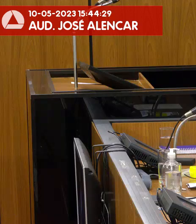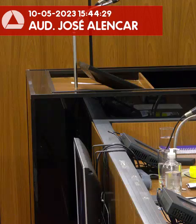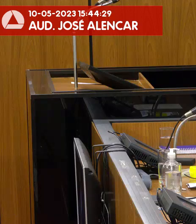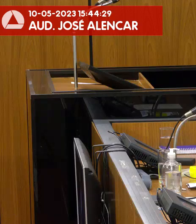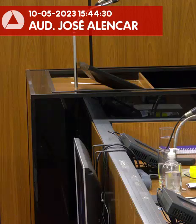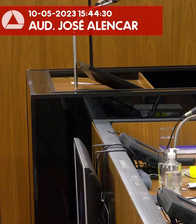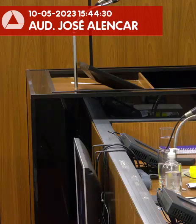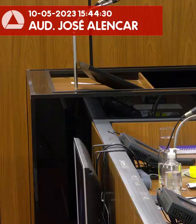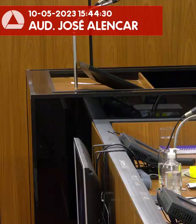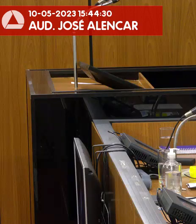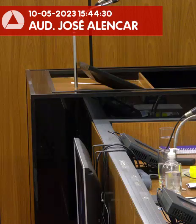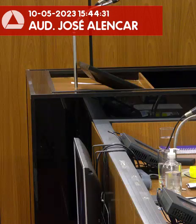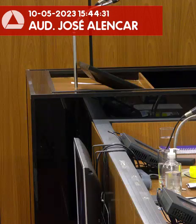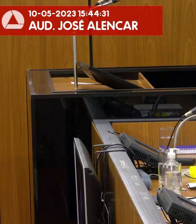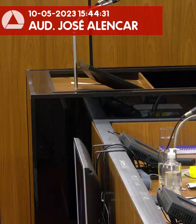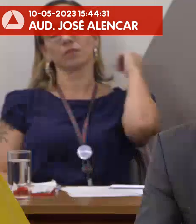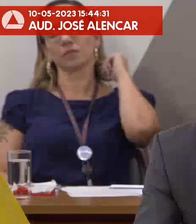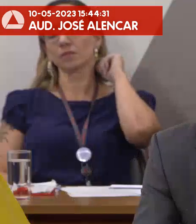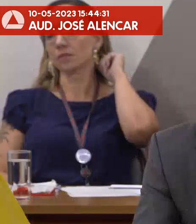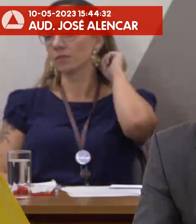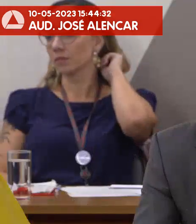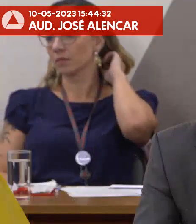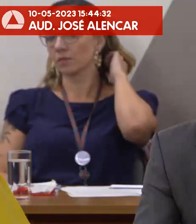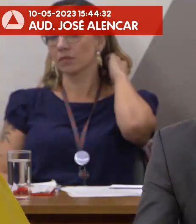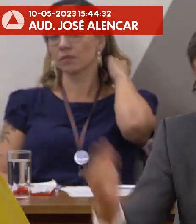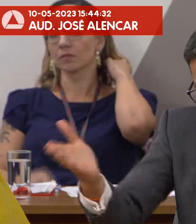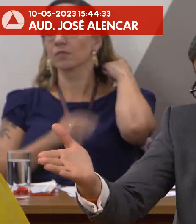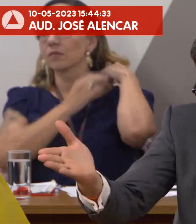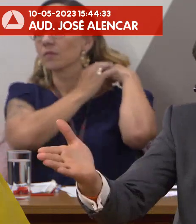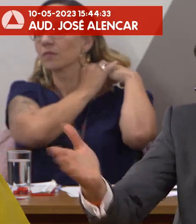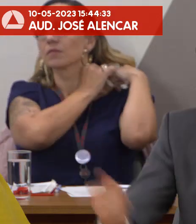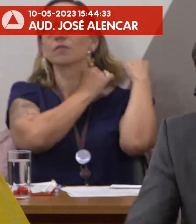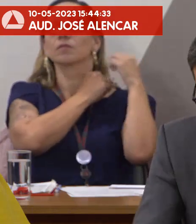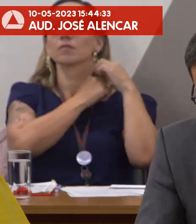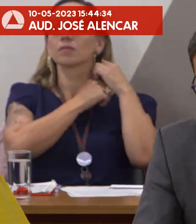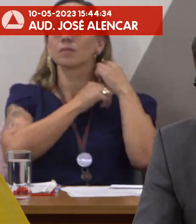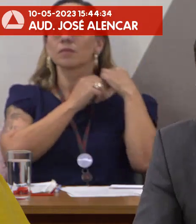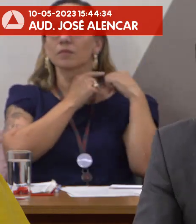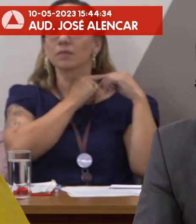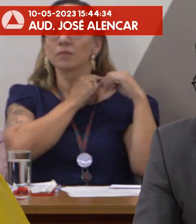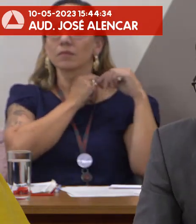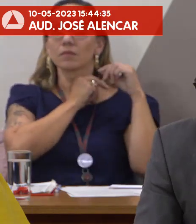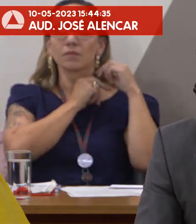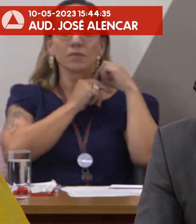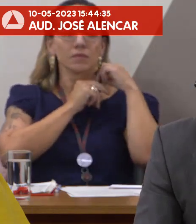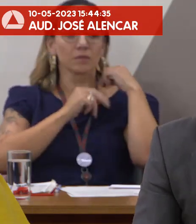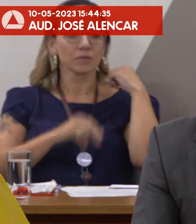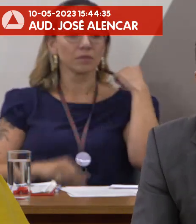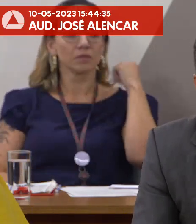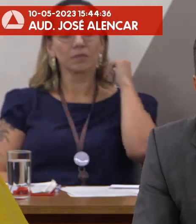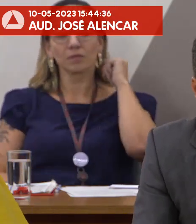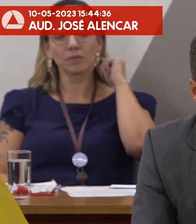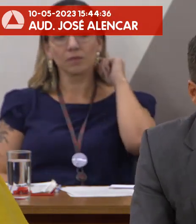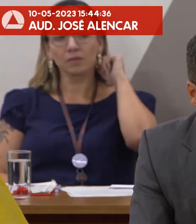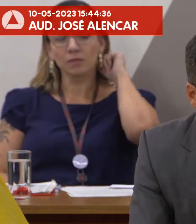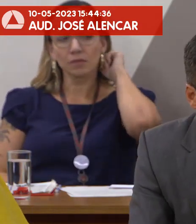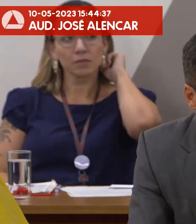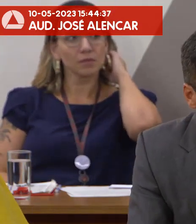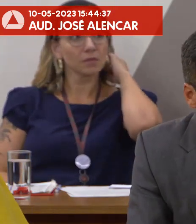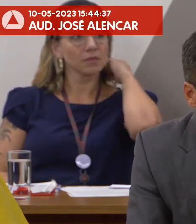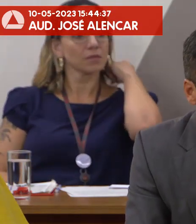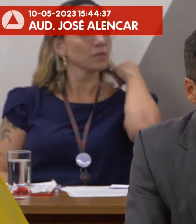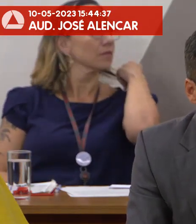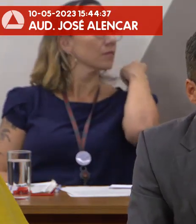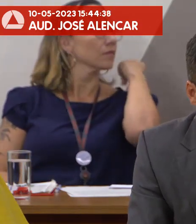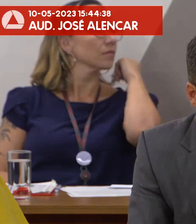maioria não sei se tem alguém aqui que já ajuizou a ação não precisa se identificar mas tudo obrigado né é os que já